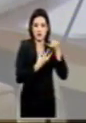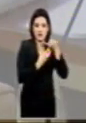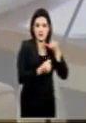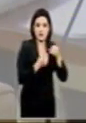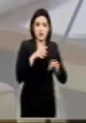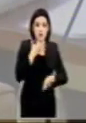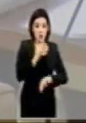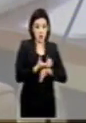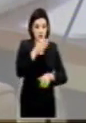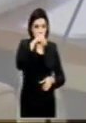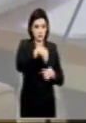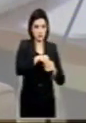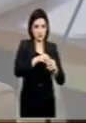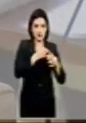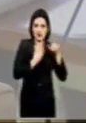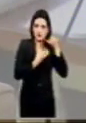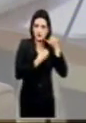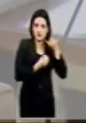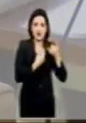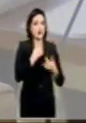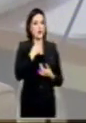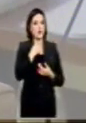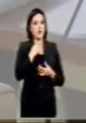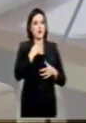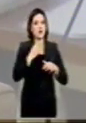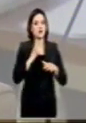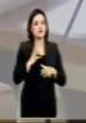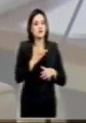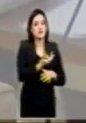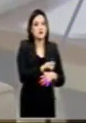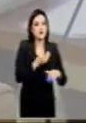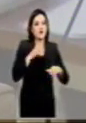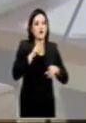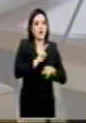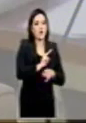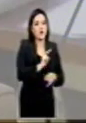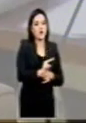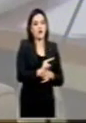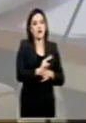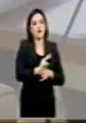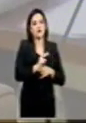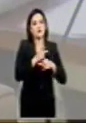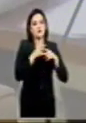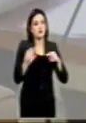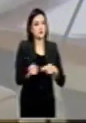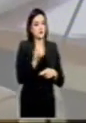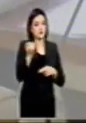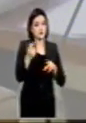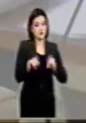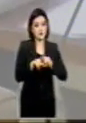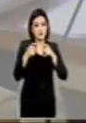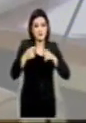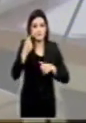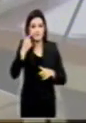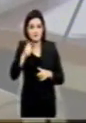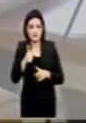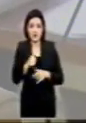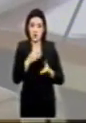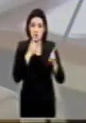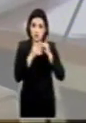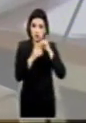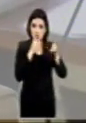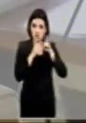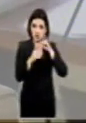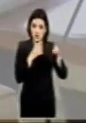dos diálogos não guarda registro e sujeita-se a imediato perecimento. Os diálogos